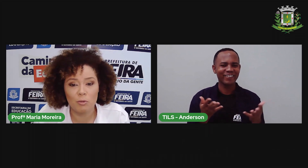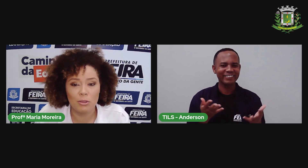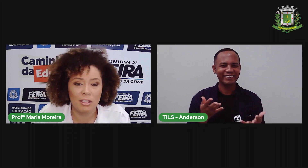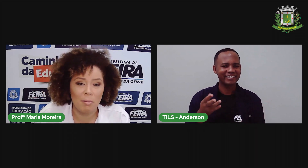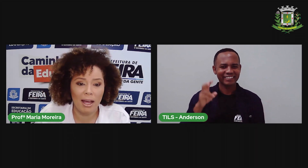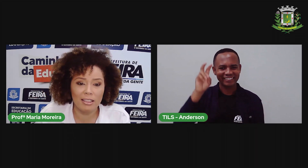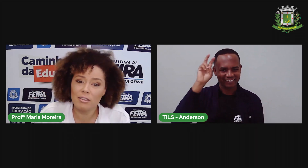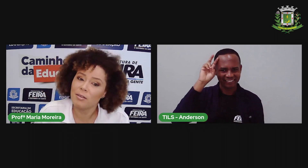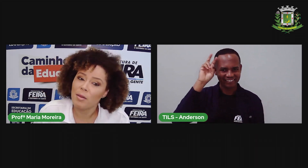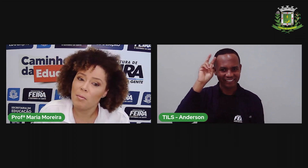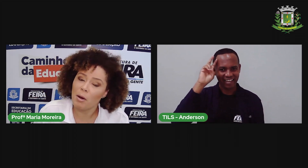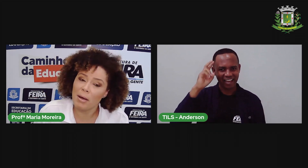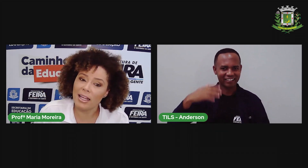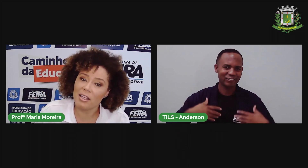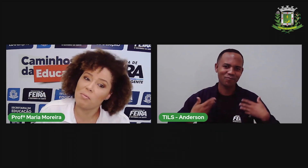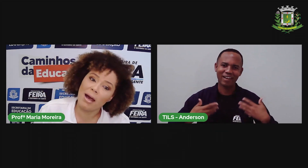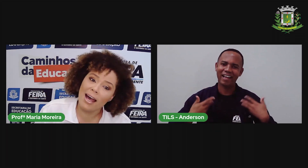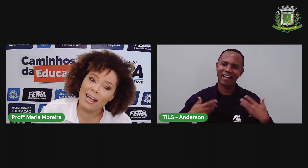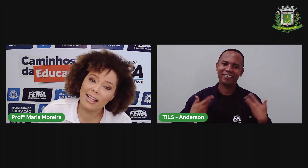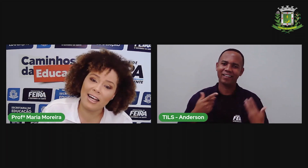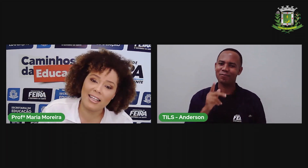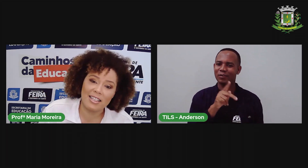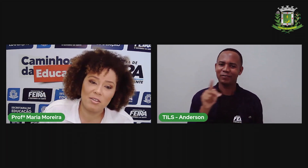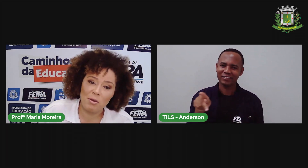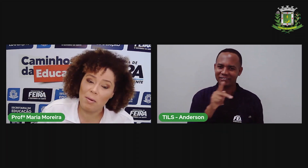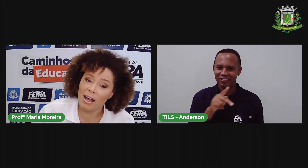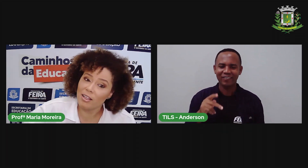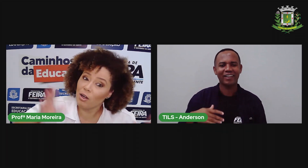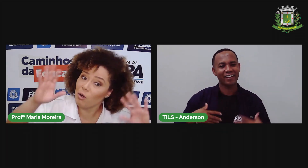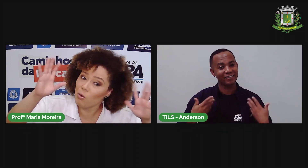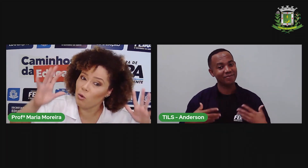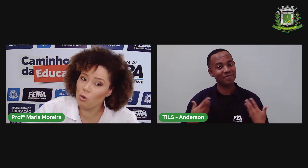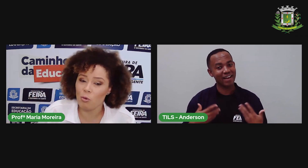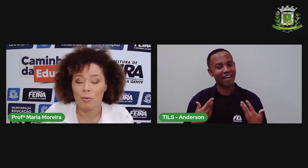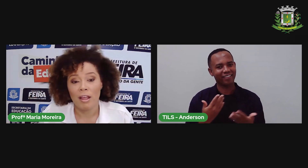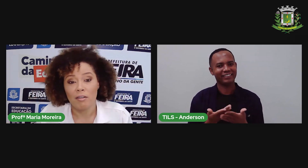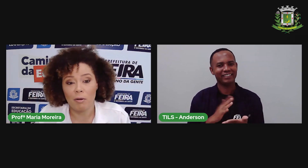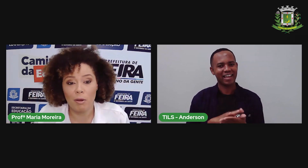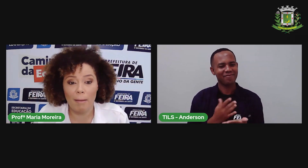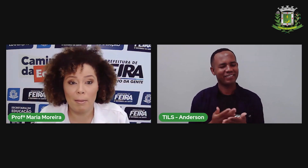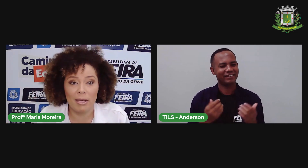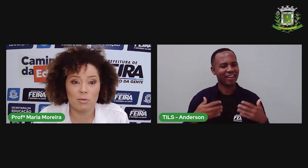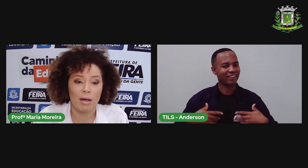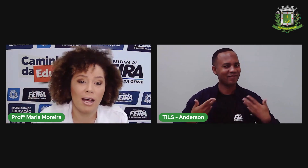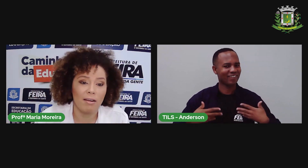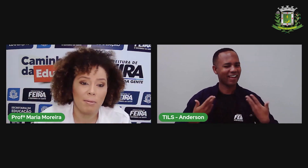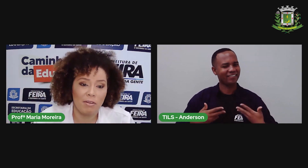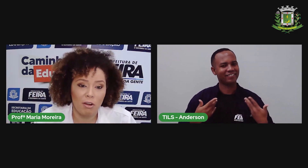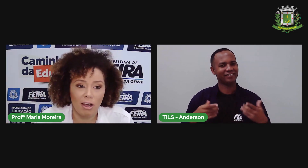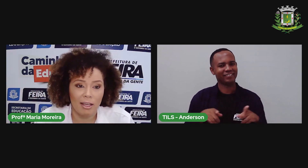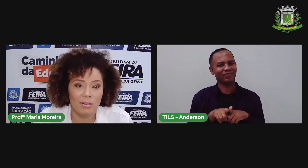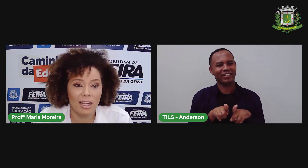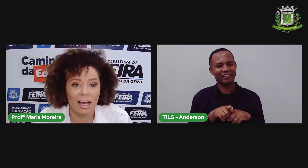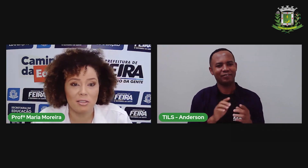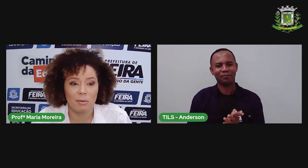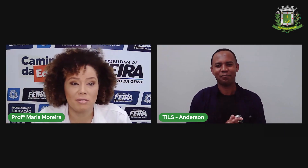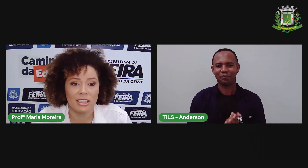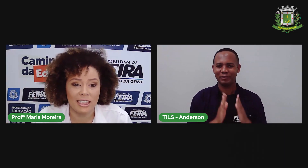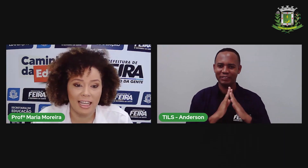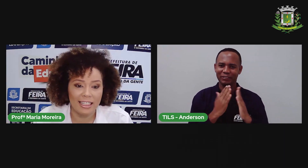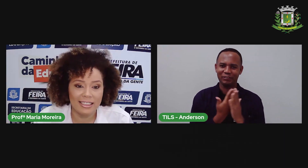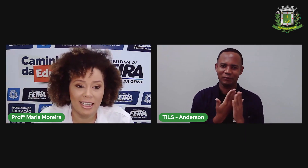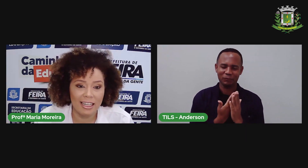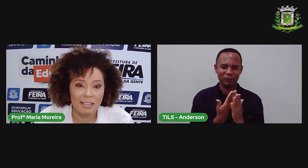E aí, todo mundo animado? Para Maria animada, Anderson animada, uhul! Vamos lá para mais uma aula, para colocar aqui o slide